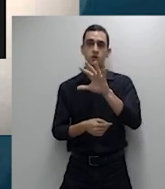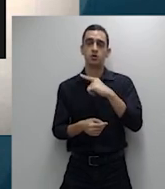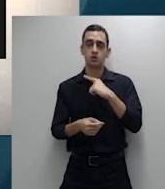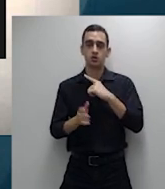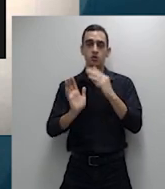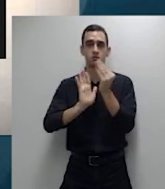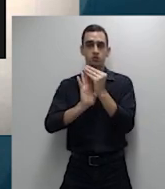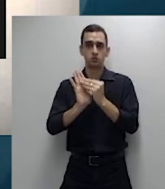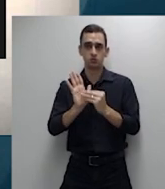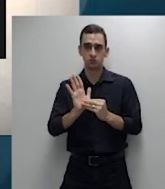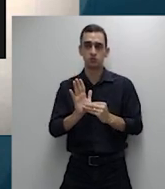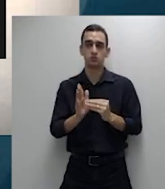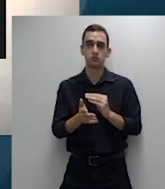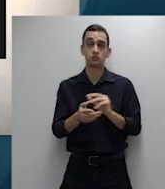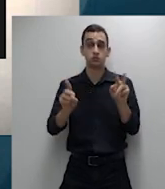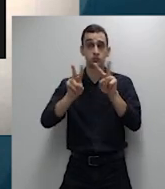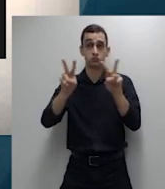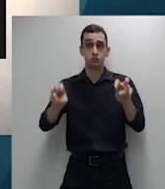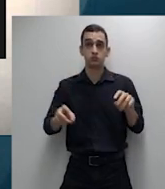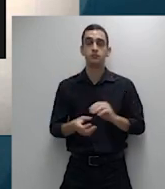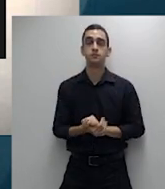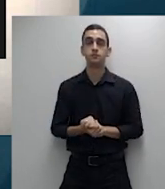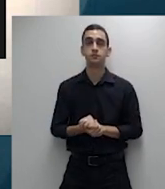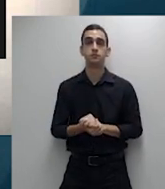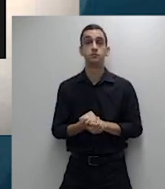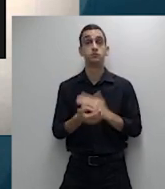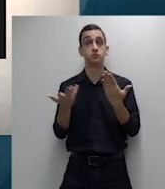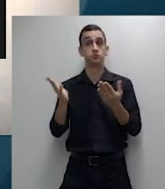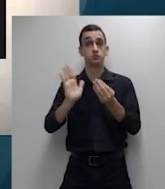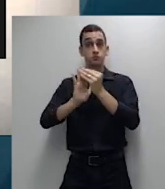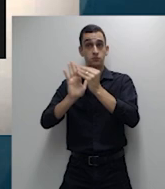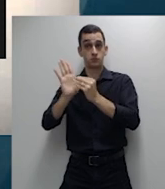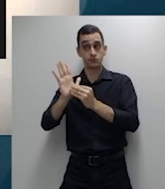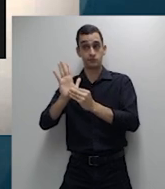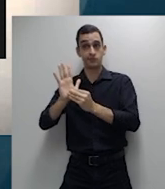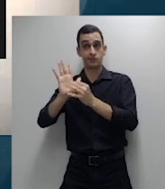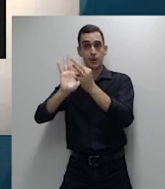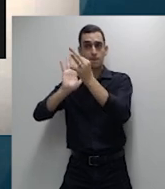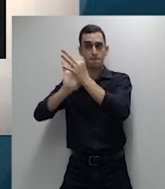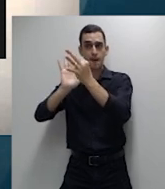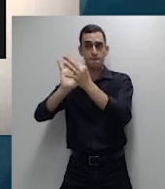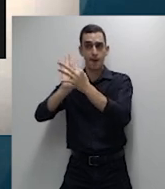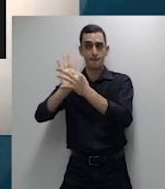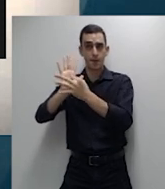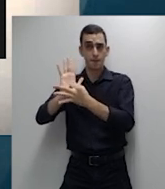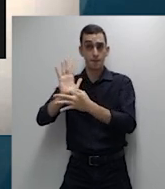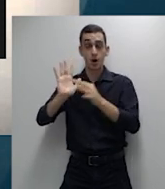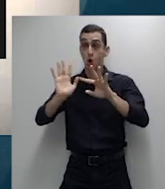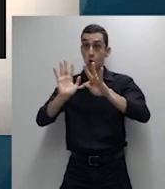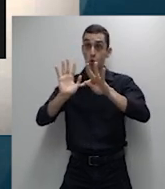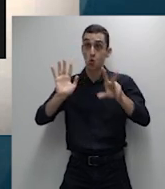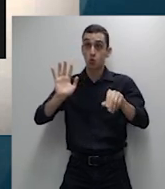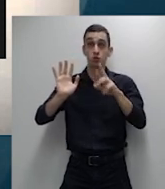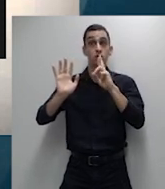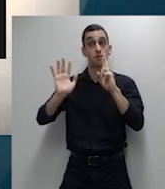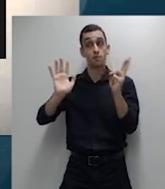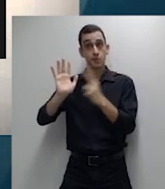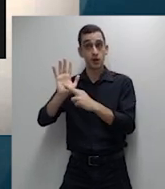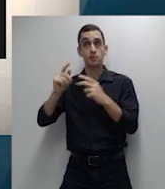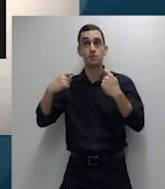é abro "de acordo com o gabarito todas as respostas deveriam ser obtidas na lei